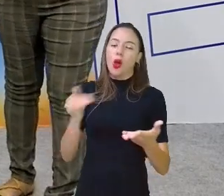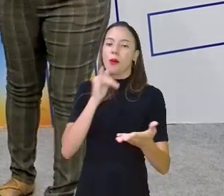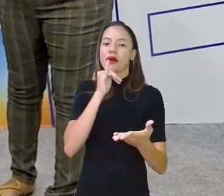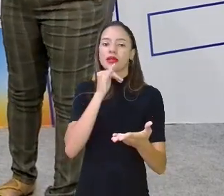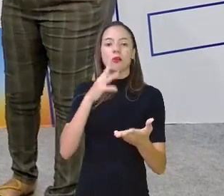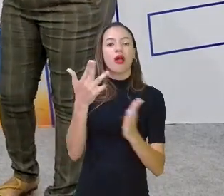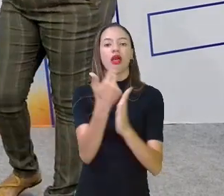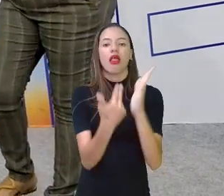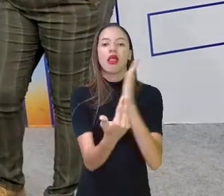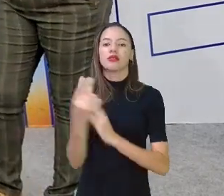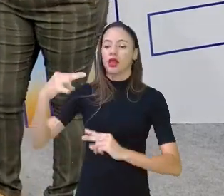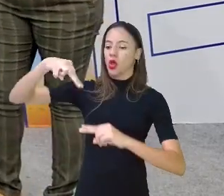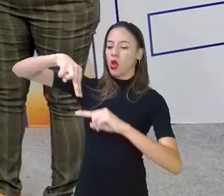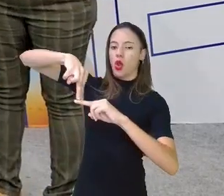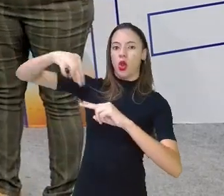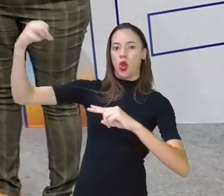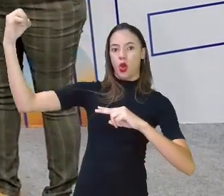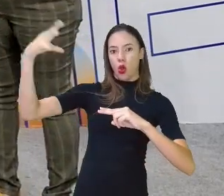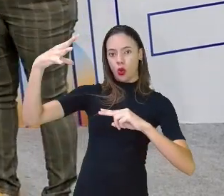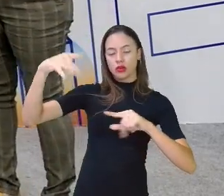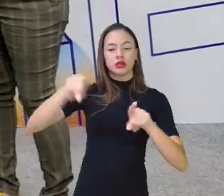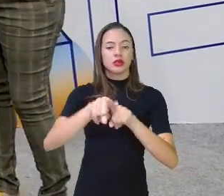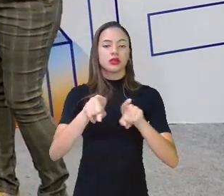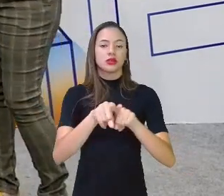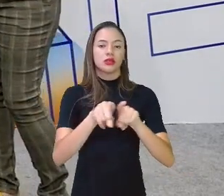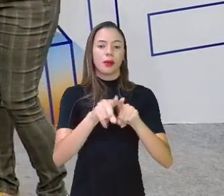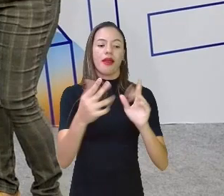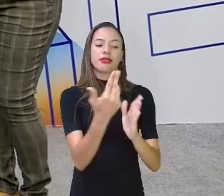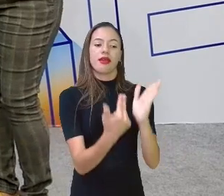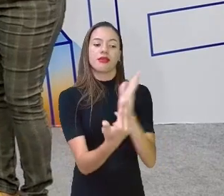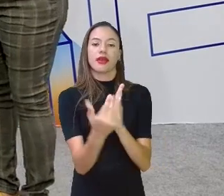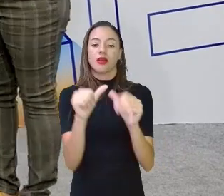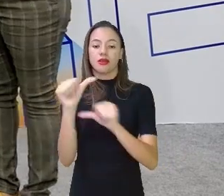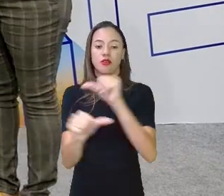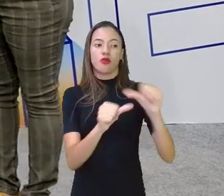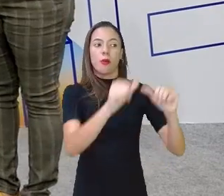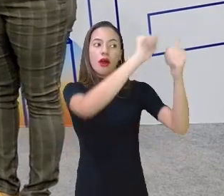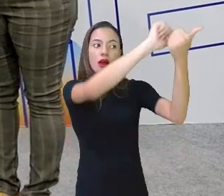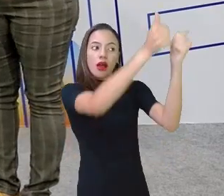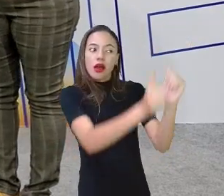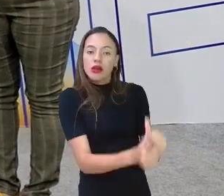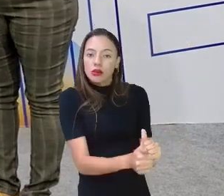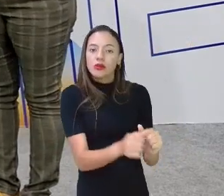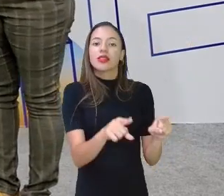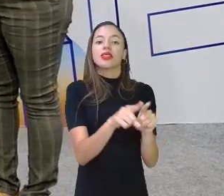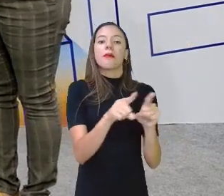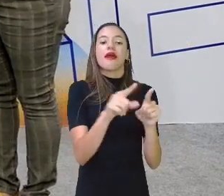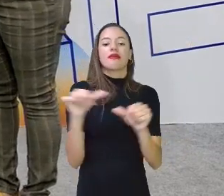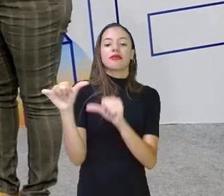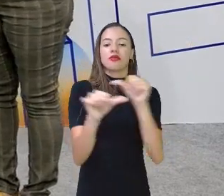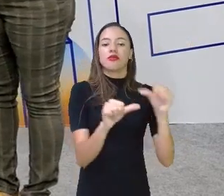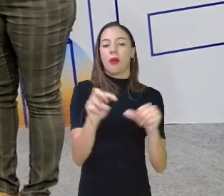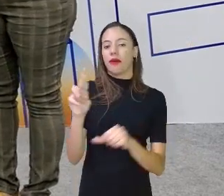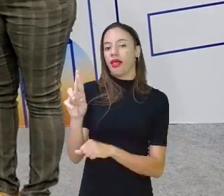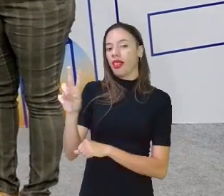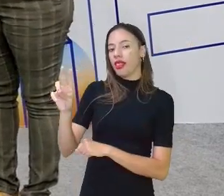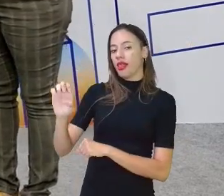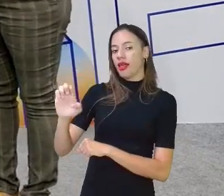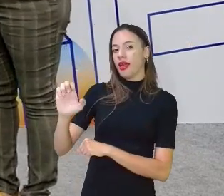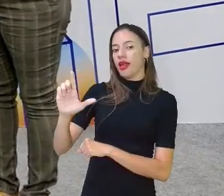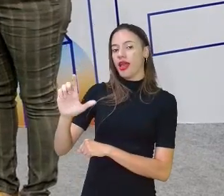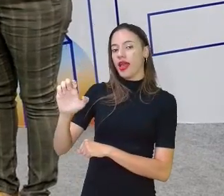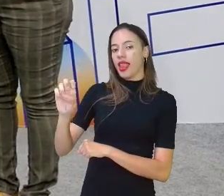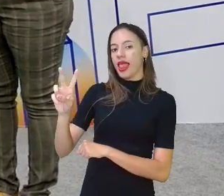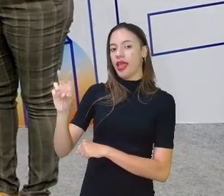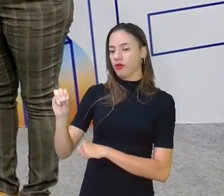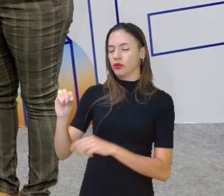e sombra, o desenho que vai virar depois uma escultura, que vai virar um relevo. Quer dizer, tudo que a gente